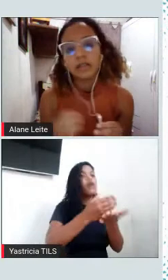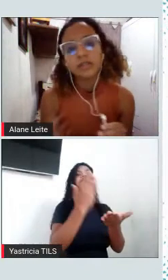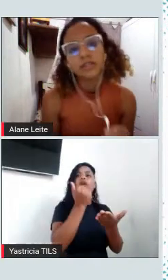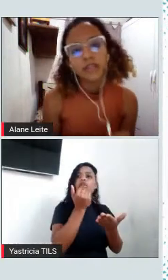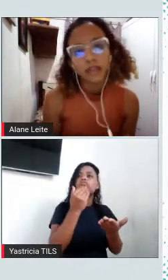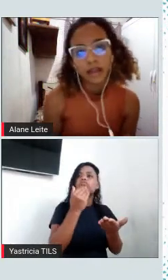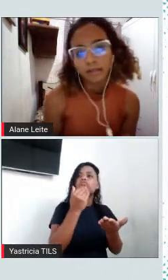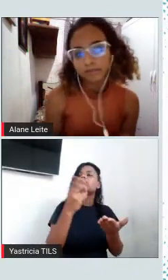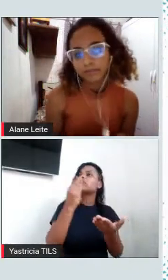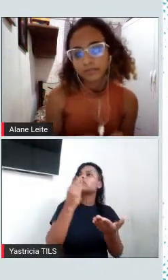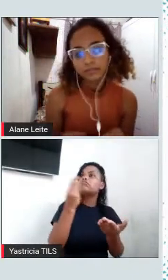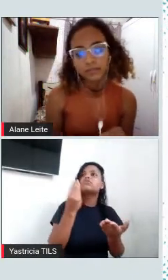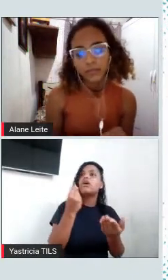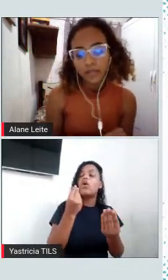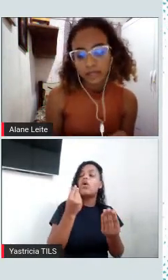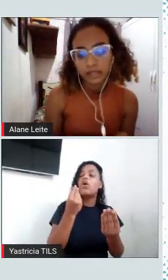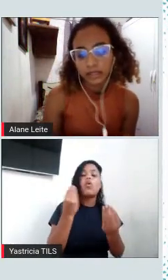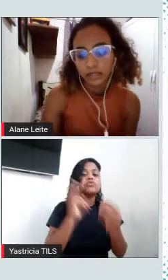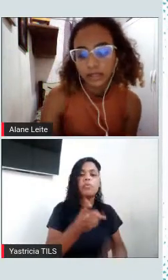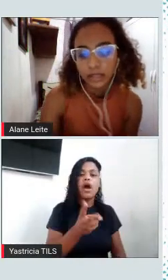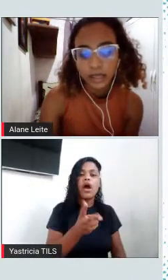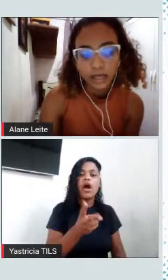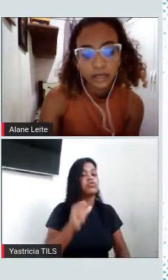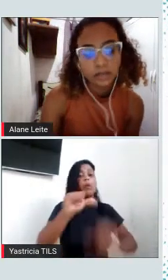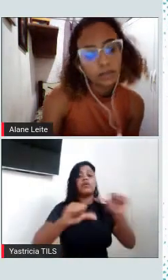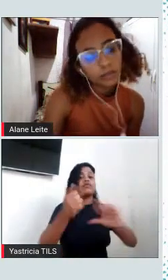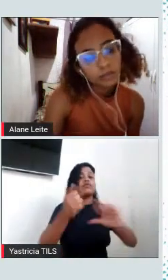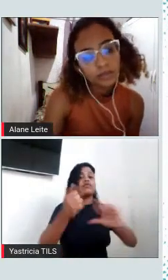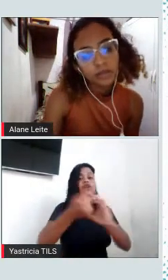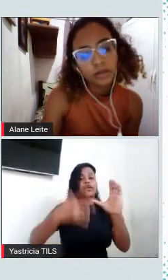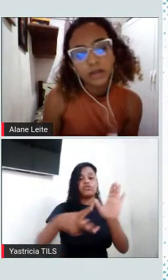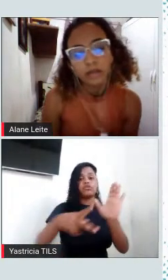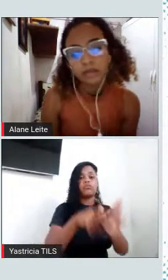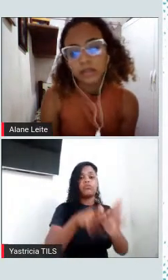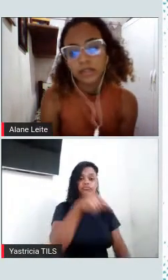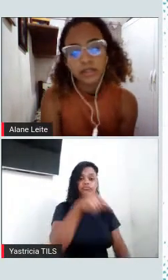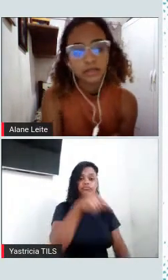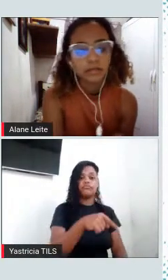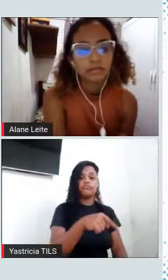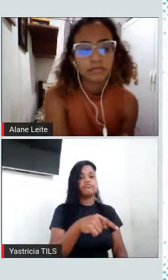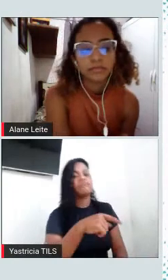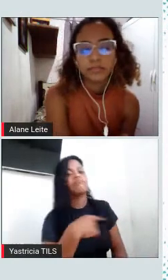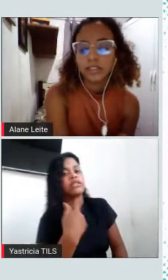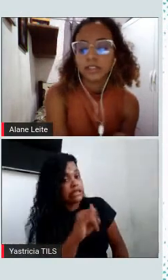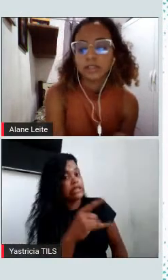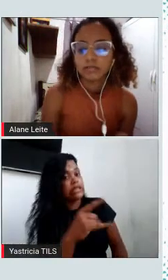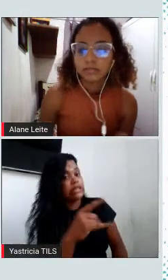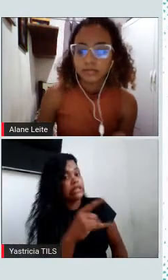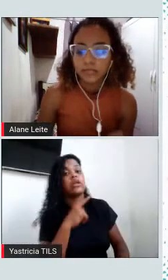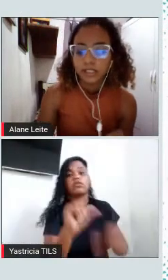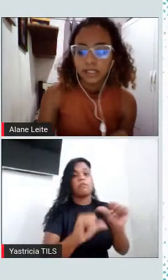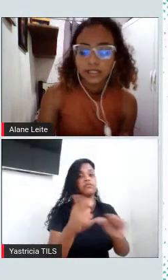laranja. Então, não vai modificar nada, entende? Então, se não modificou, é um processo